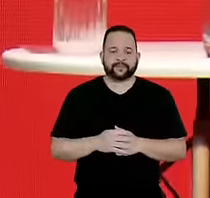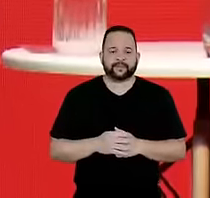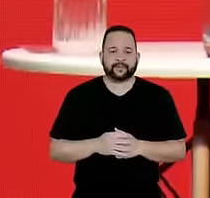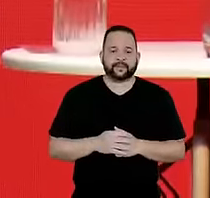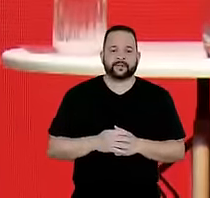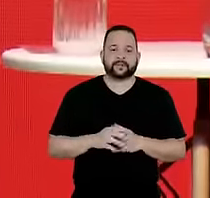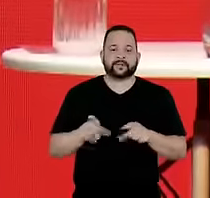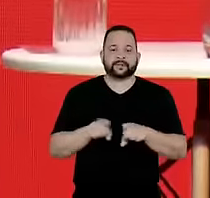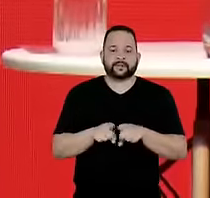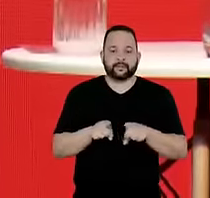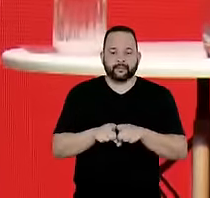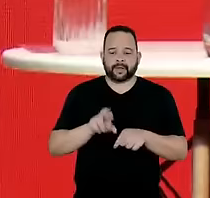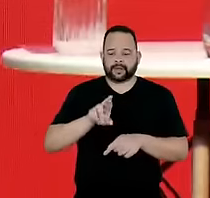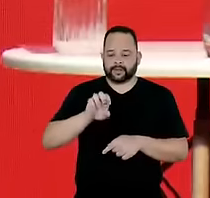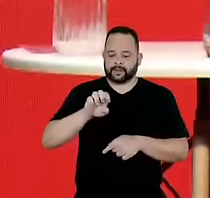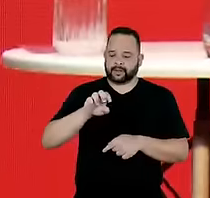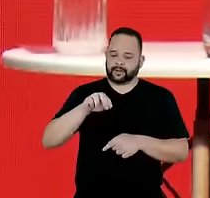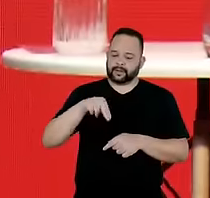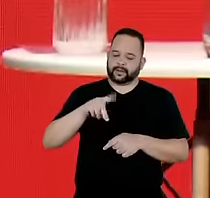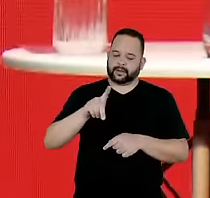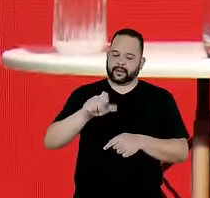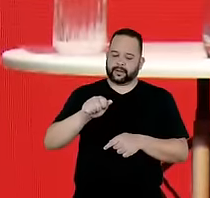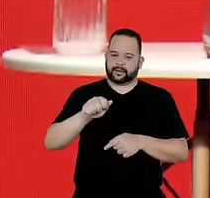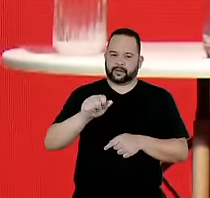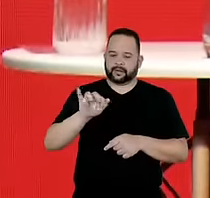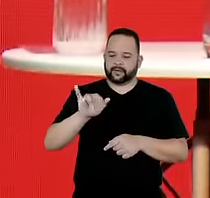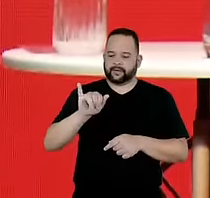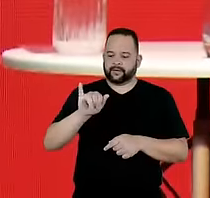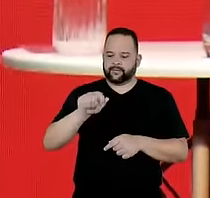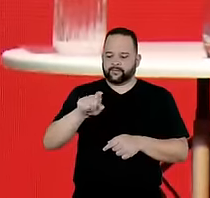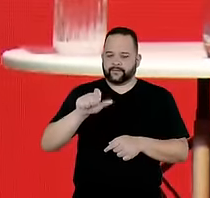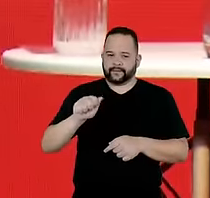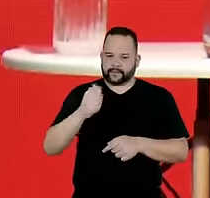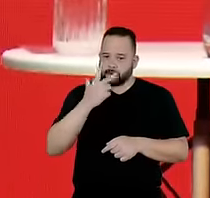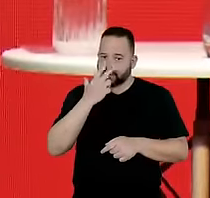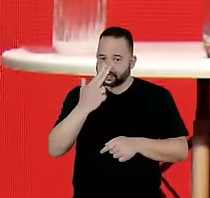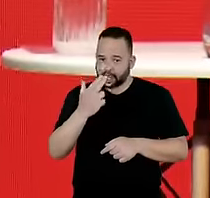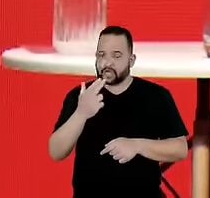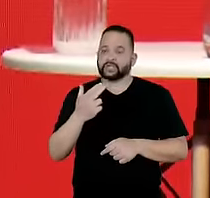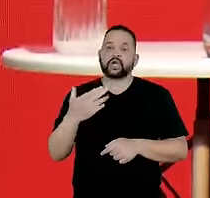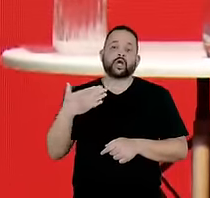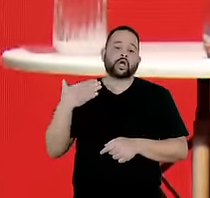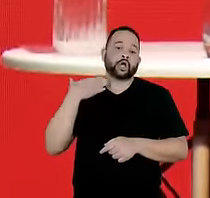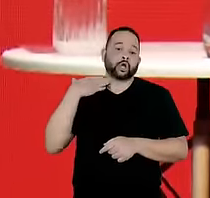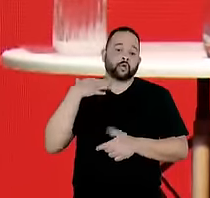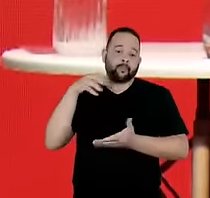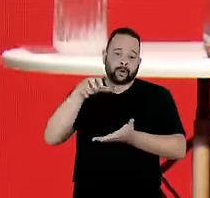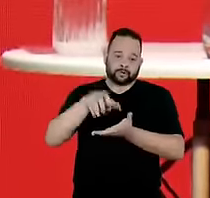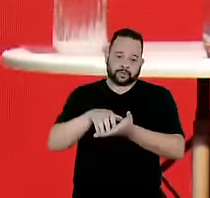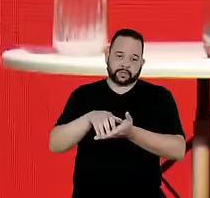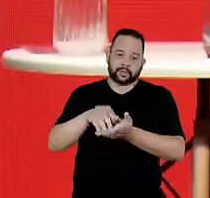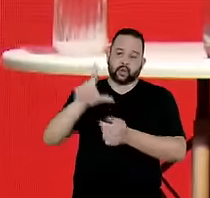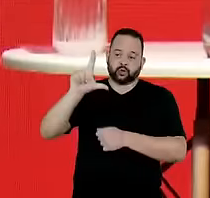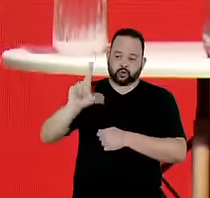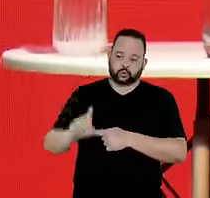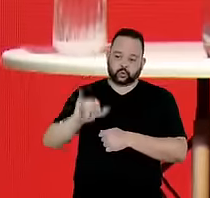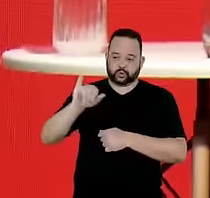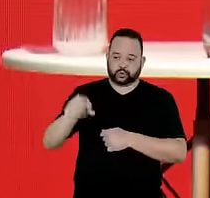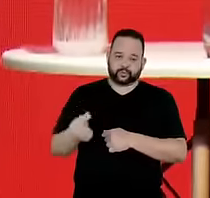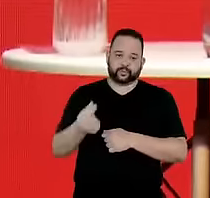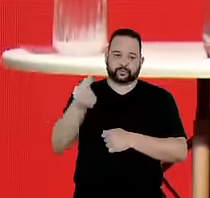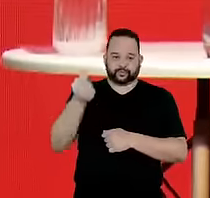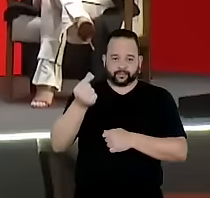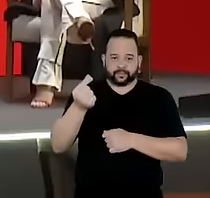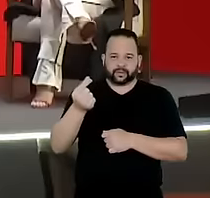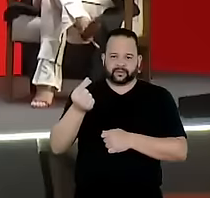fixa a gente acha que o banco central vai cortar mais do que tá precificado porque tá com a curva terminal próximo de 10,5 a